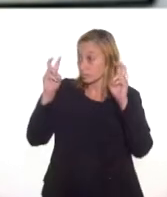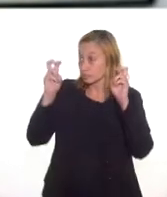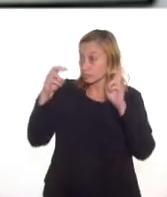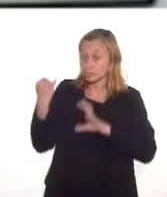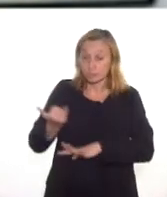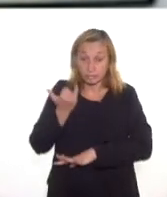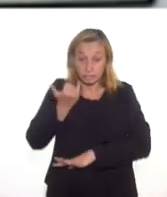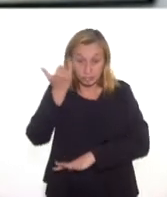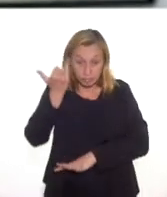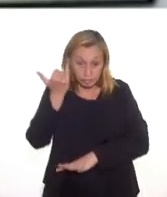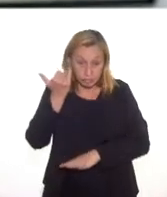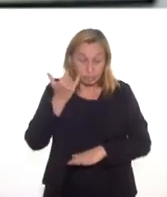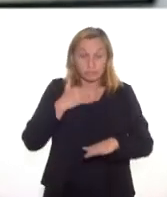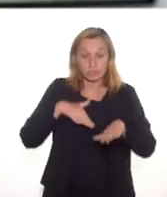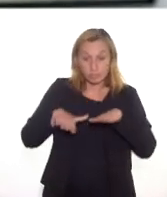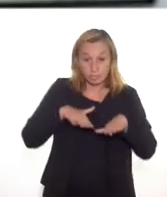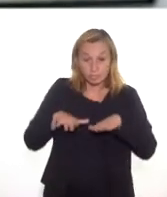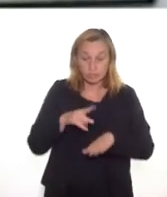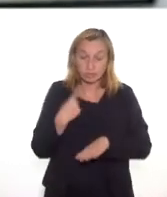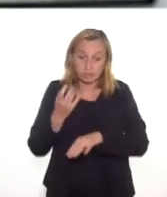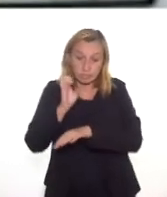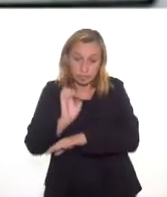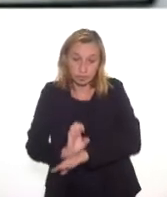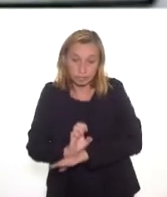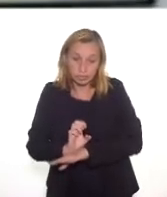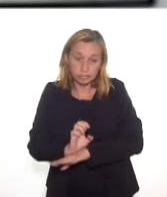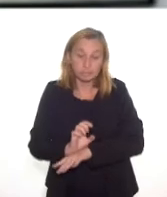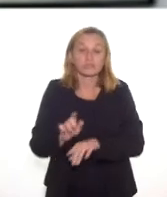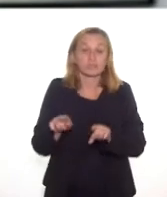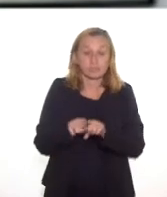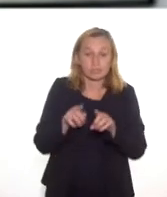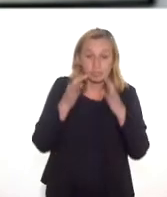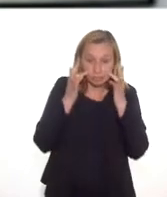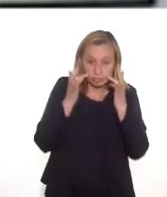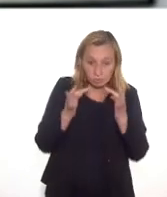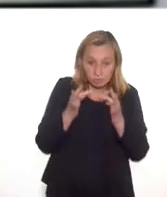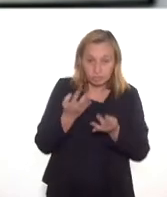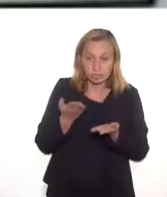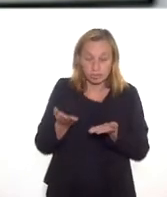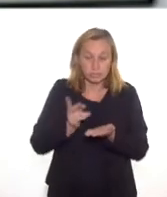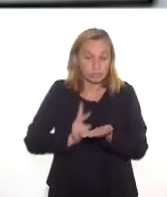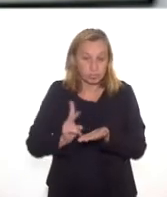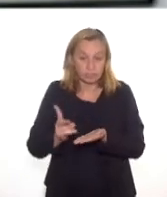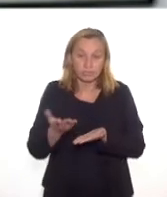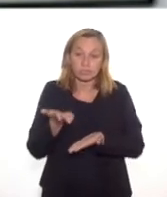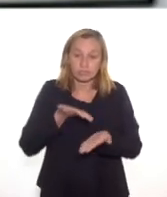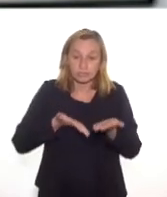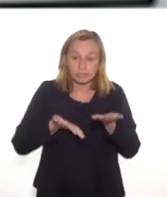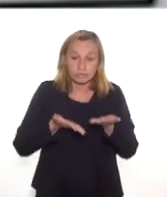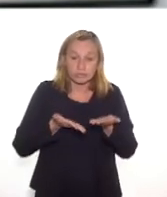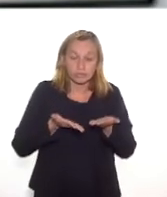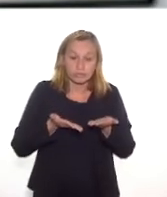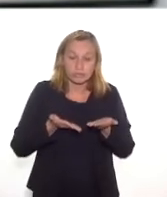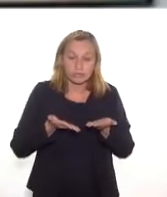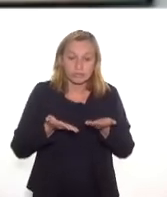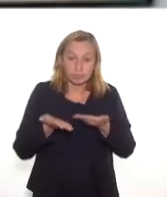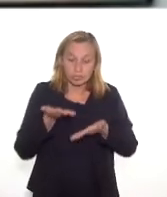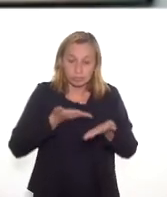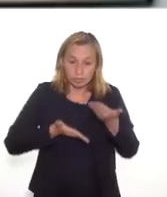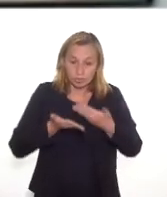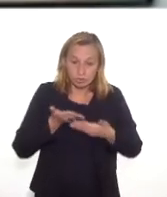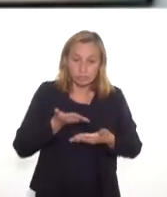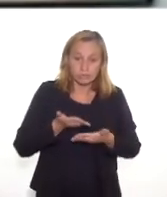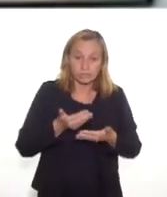para o desenvolvimento do nosso Estado. E aí eu dou meu testemunho à Vossa Excelência, que sempre me tratou e no campo pessoal de forma